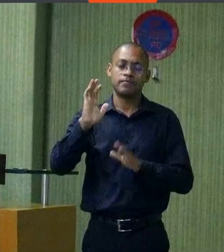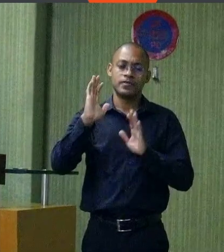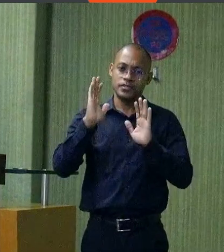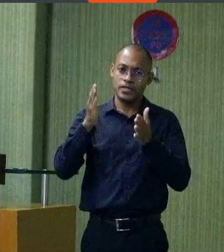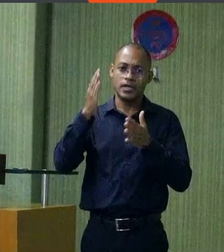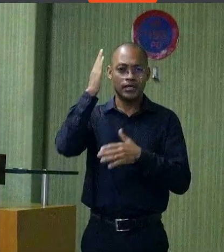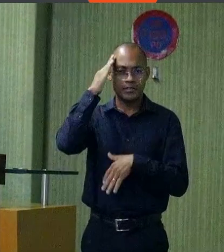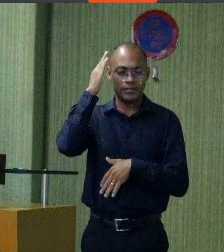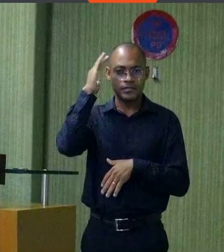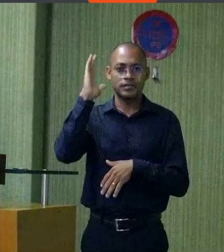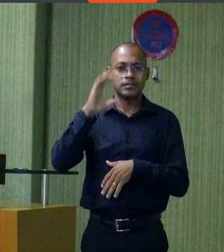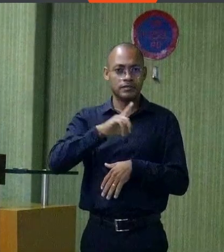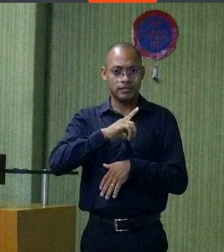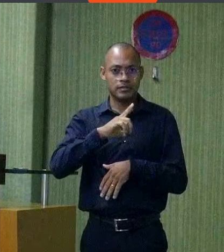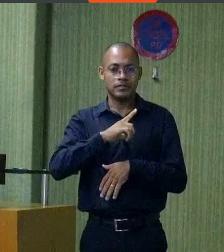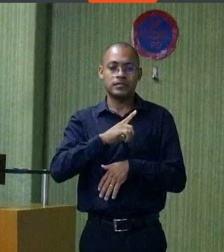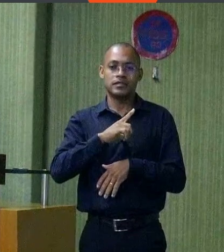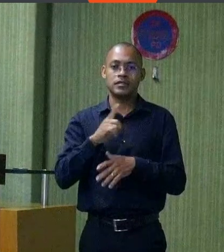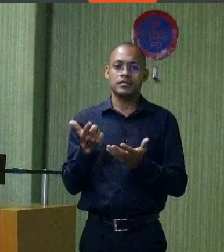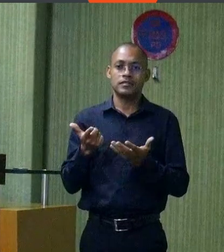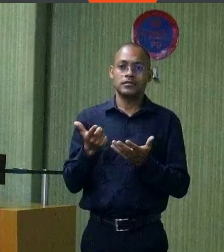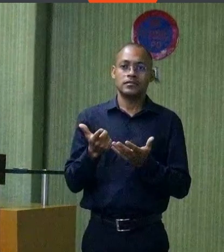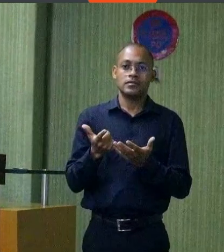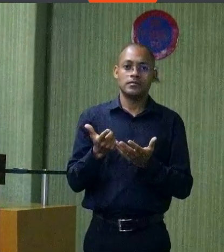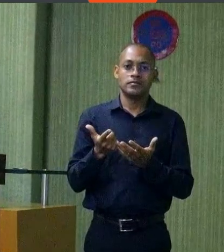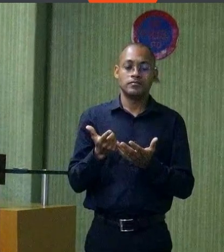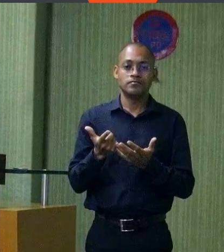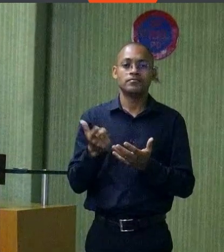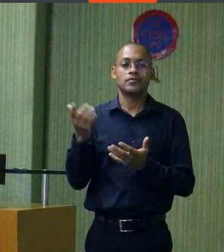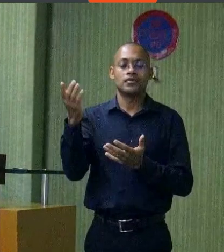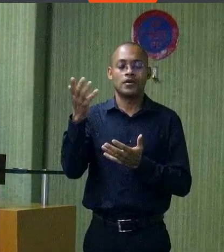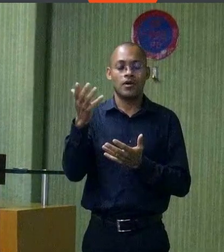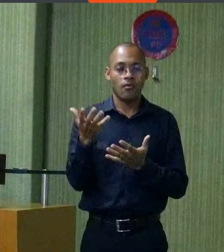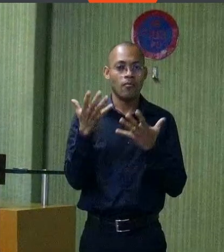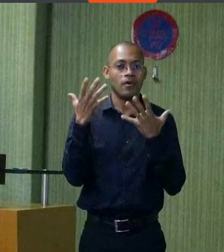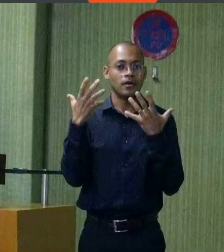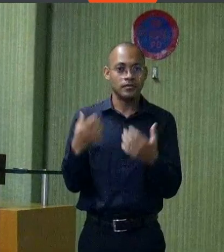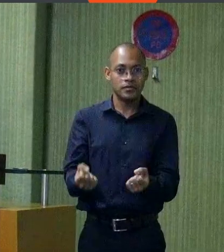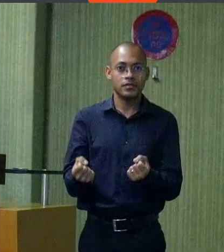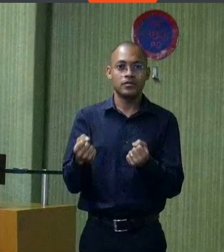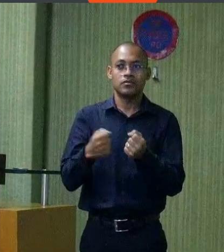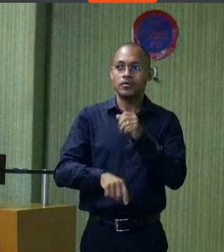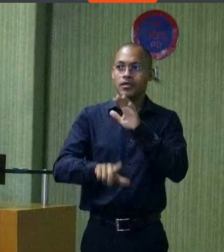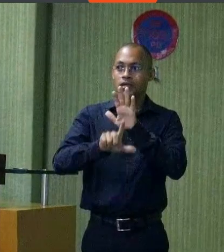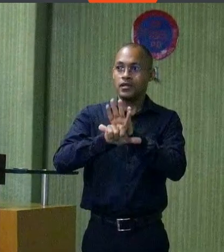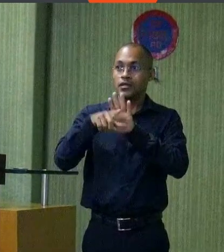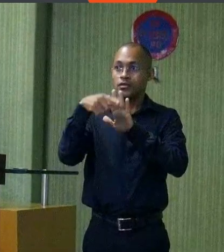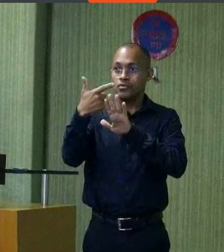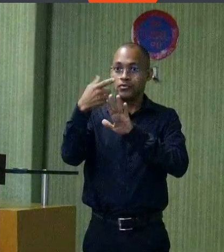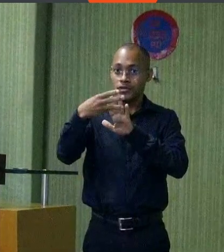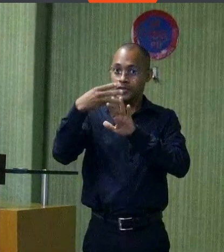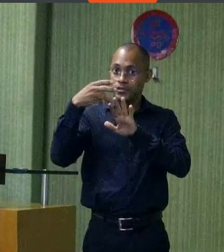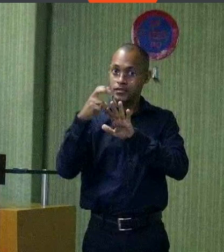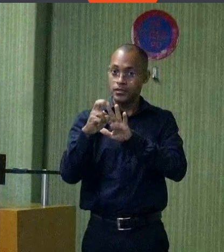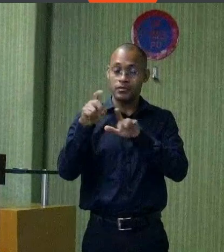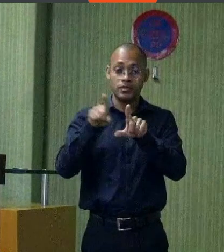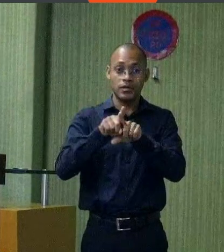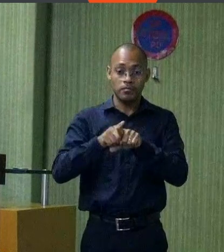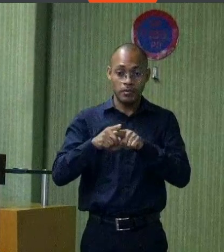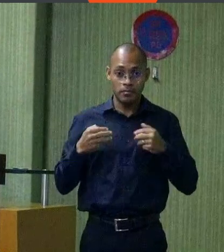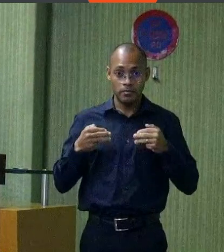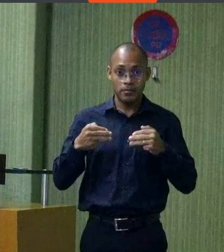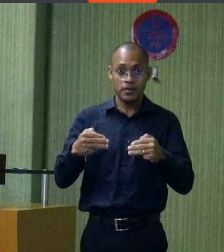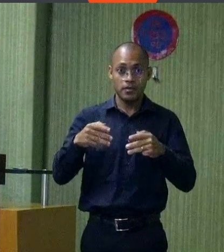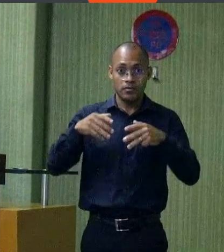houve uma aprovação do P 235 do Senado Federal que se encontra na Câmara o ministério de educação